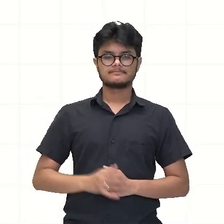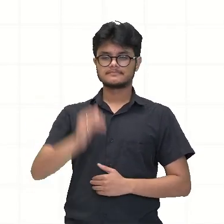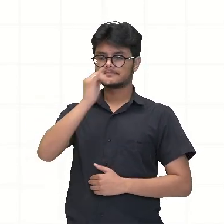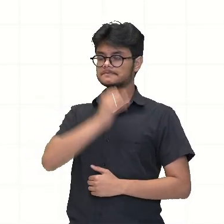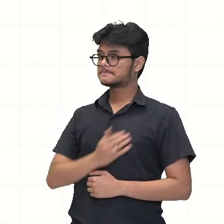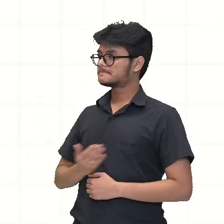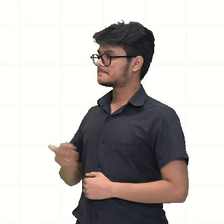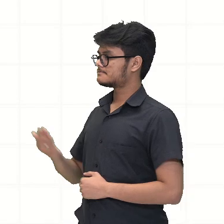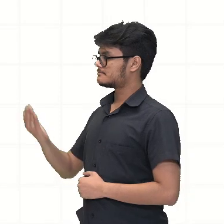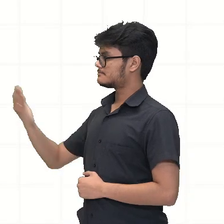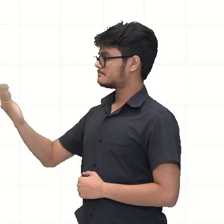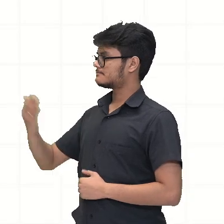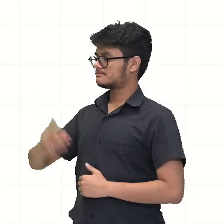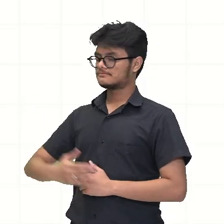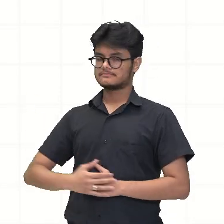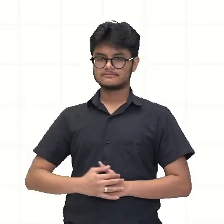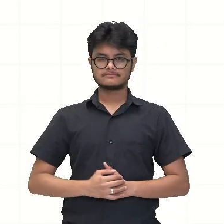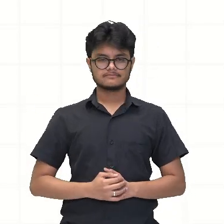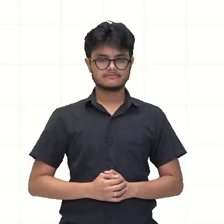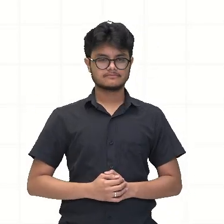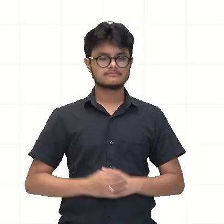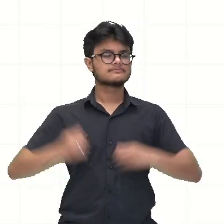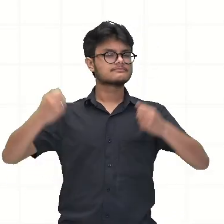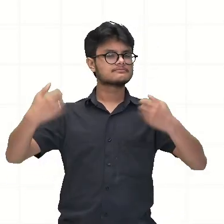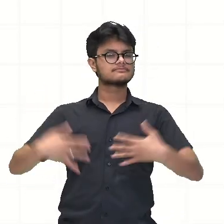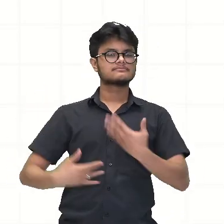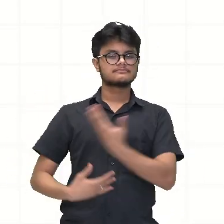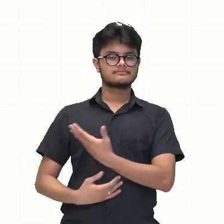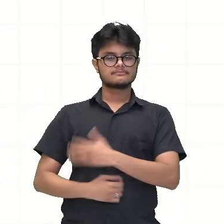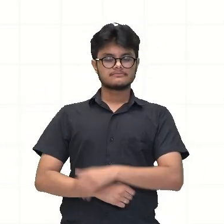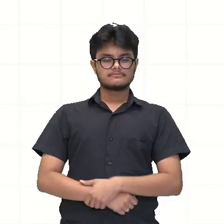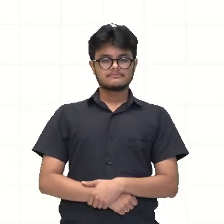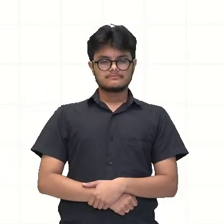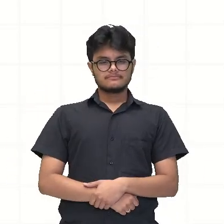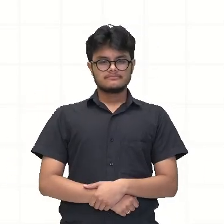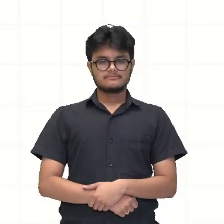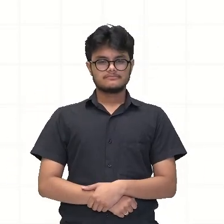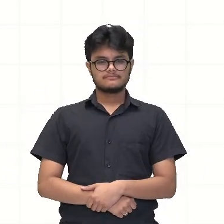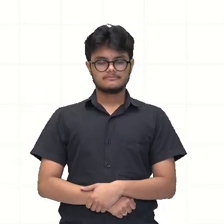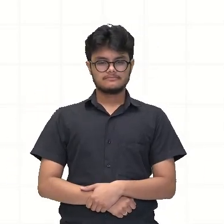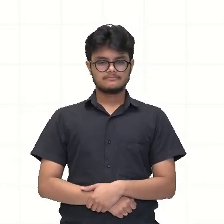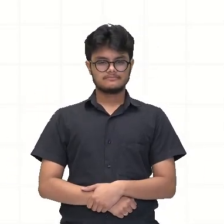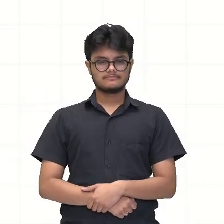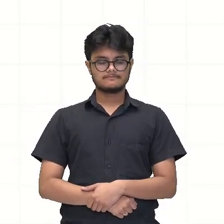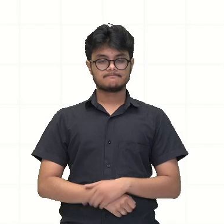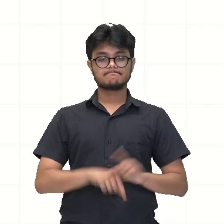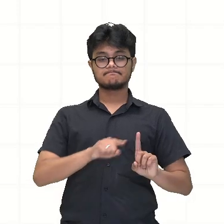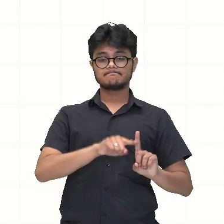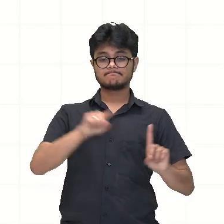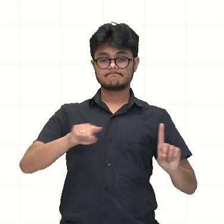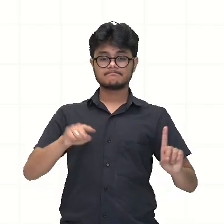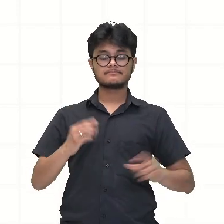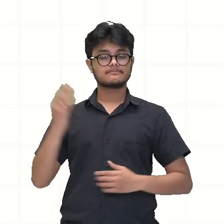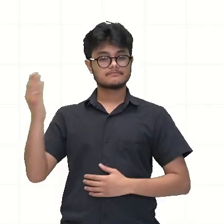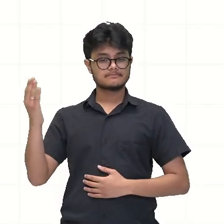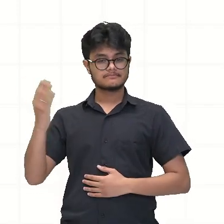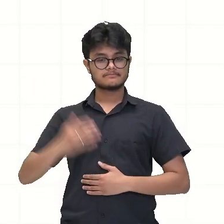exemplo. Olha só o que diz a nossa próxima questão. O gráfico a seguir